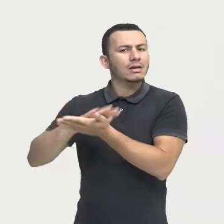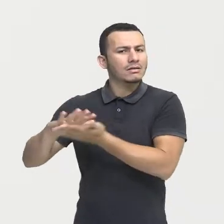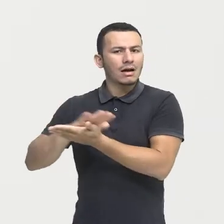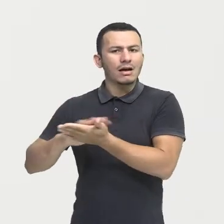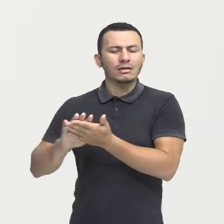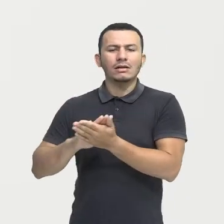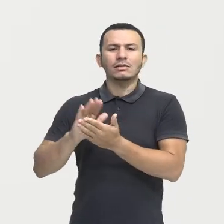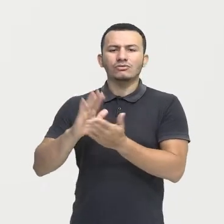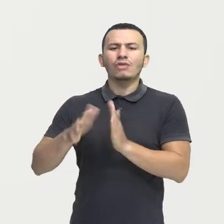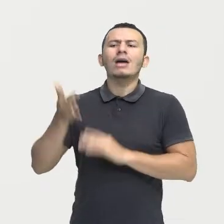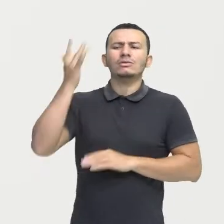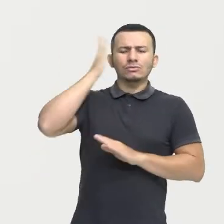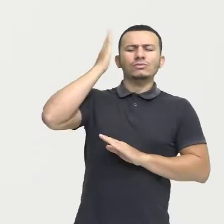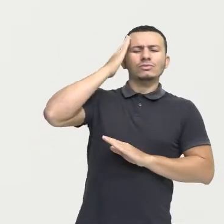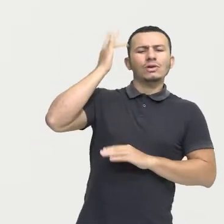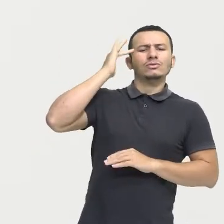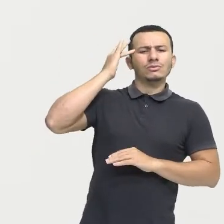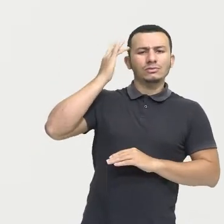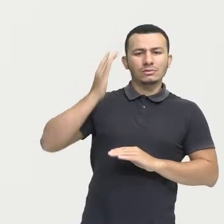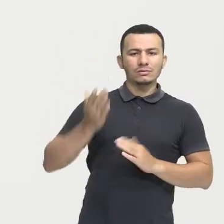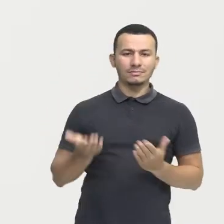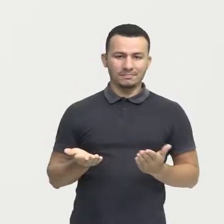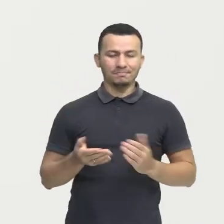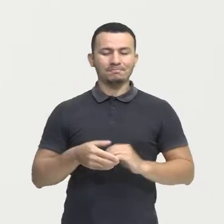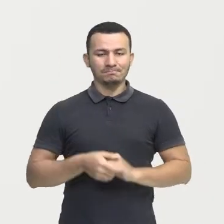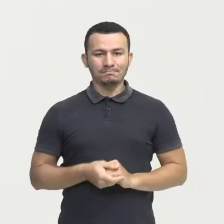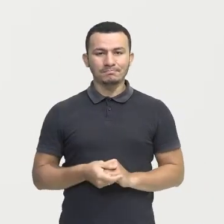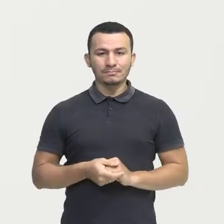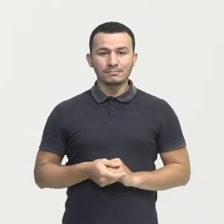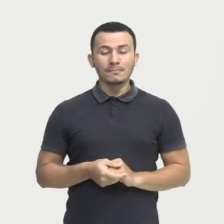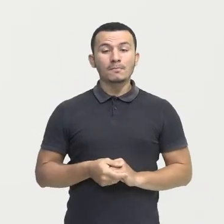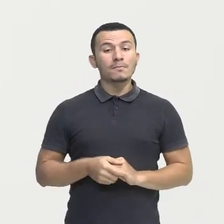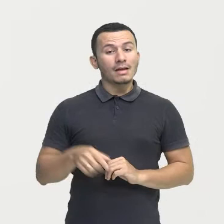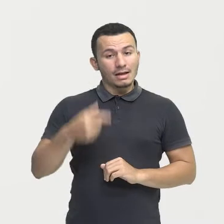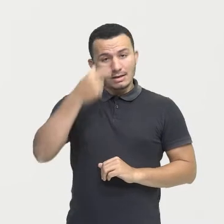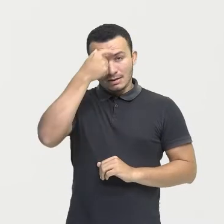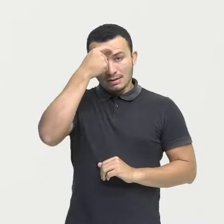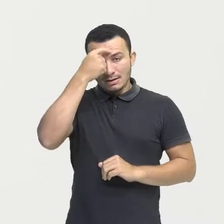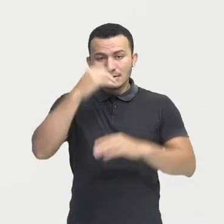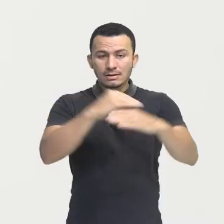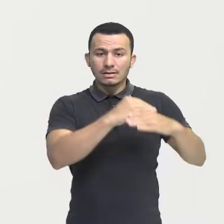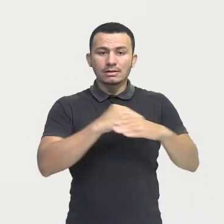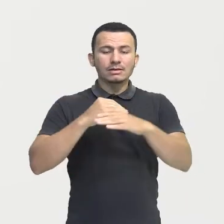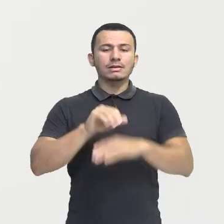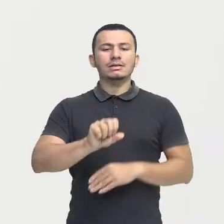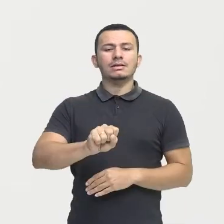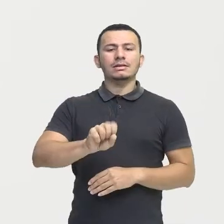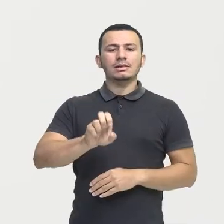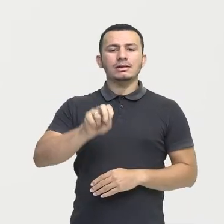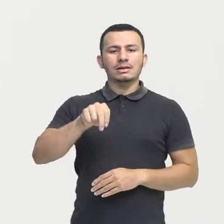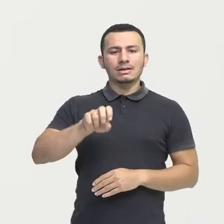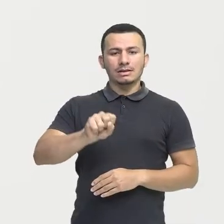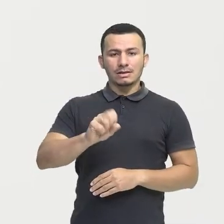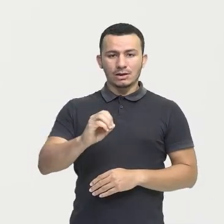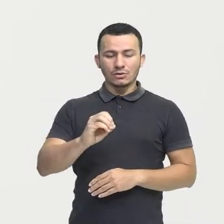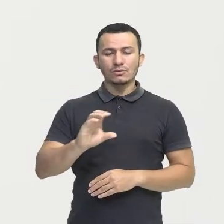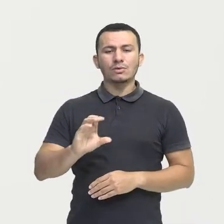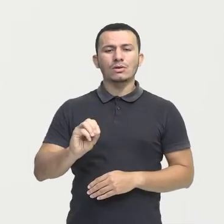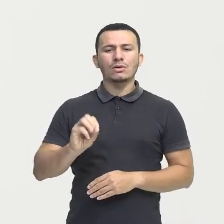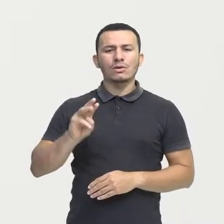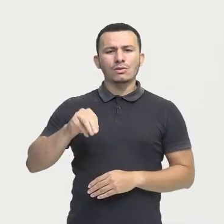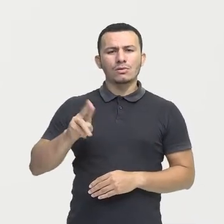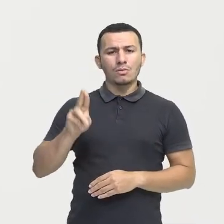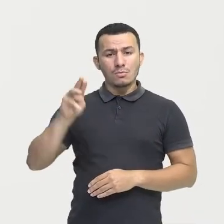resposta. Tá bom, pessoal? Então, olha aqui, é o senso comum que nós estamos falando, né? Agora